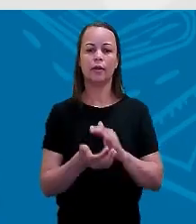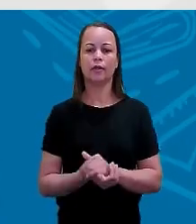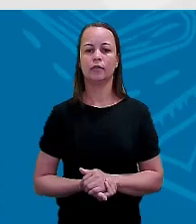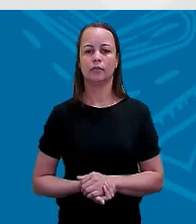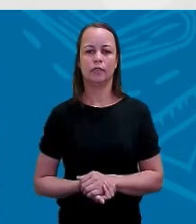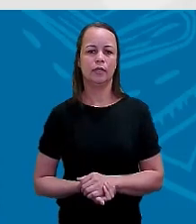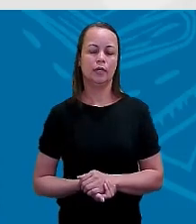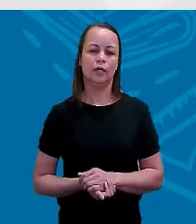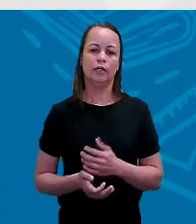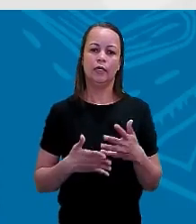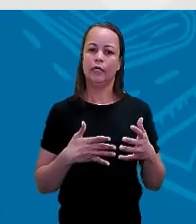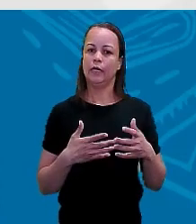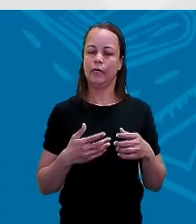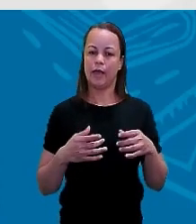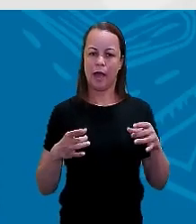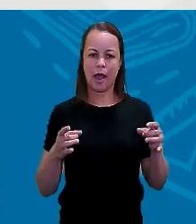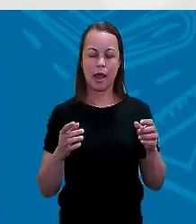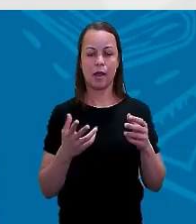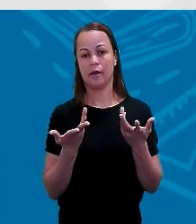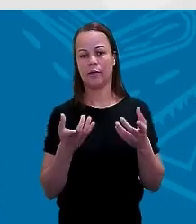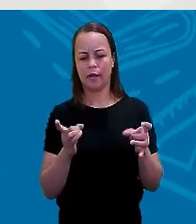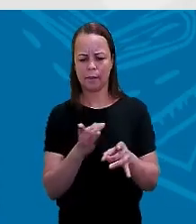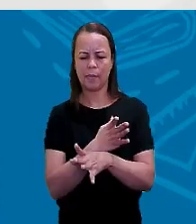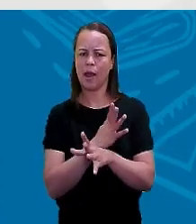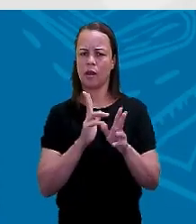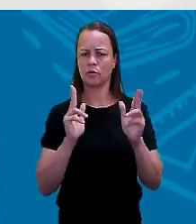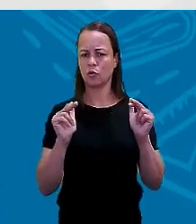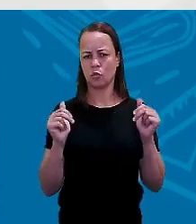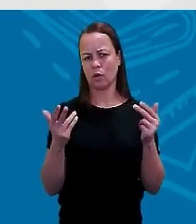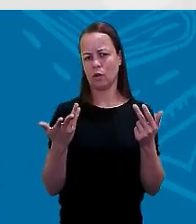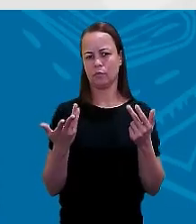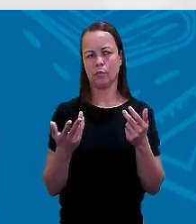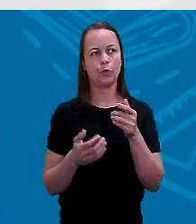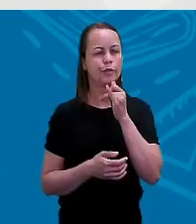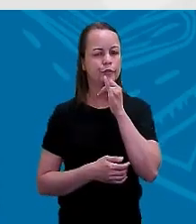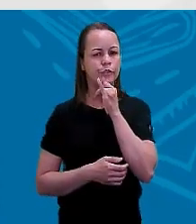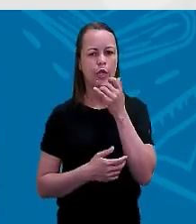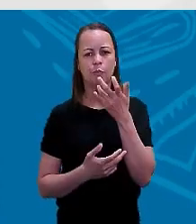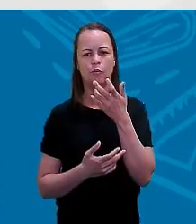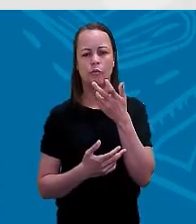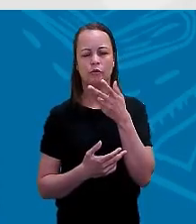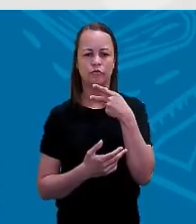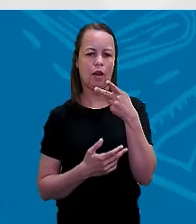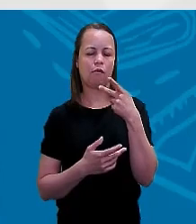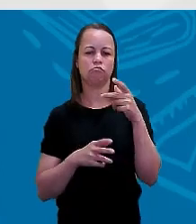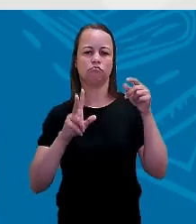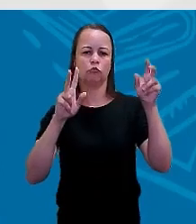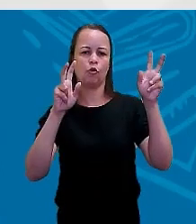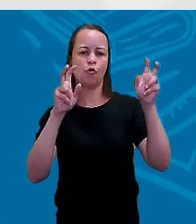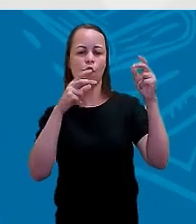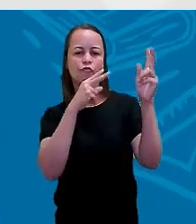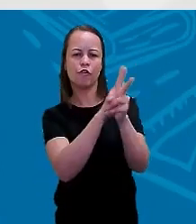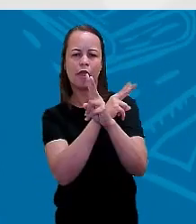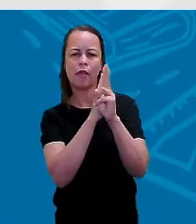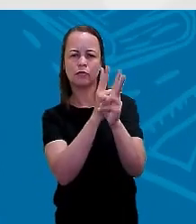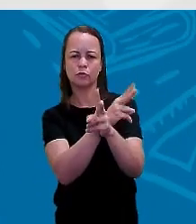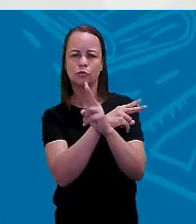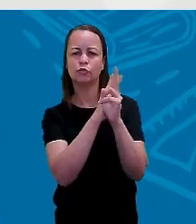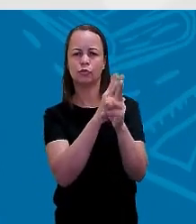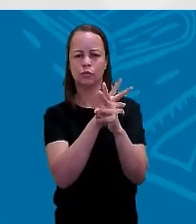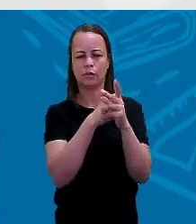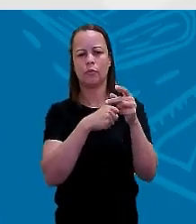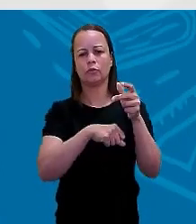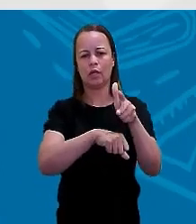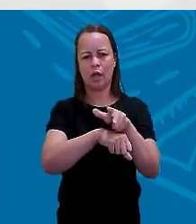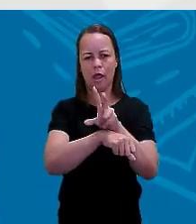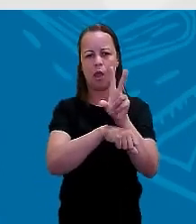são inesgotáveis. A gente pode citar o vento, né, que vai produzir a energia eólica. Nós